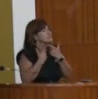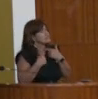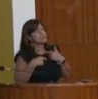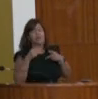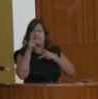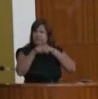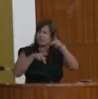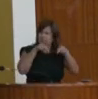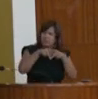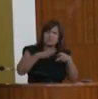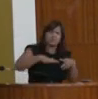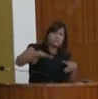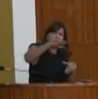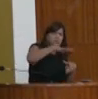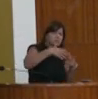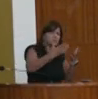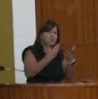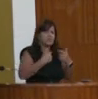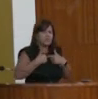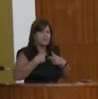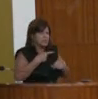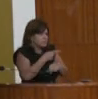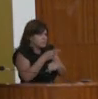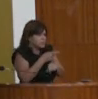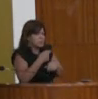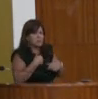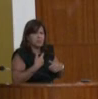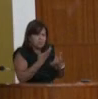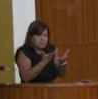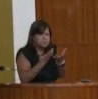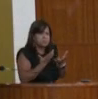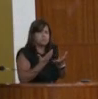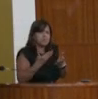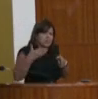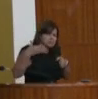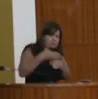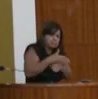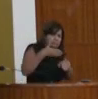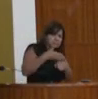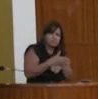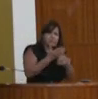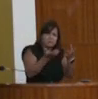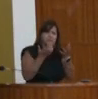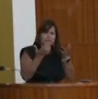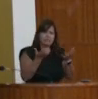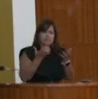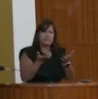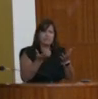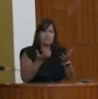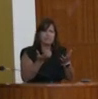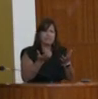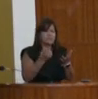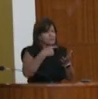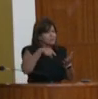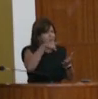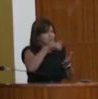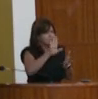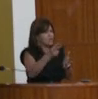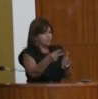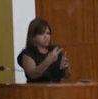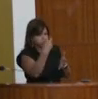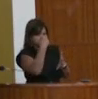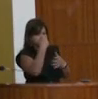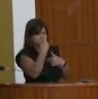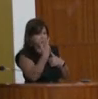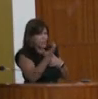existe essa manifestação e essa procura minha. Eu estou aqui como alguém que está sempre aqui. Tem alguns amigos que trabalham aqui que já estão cansados de me ver. E a gente precisa ter